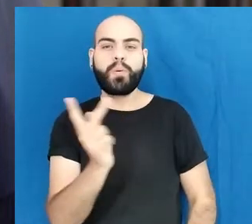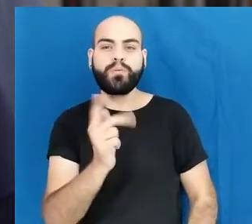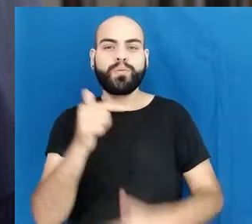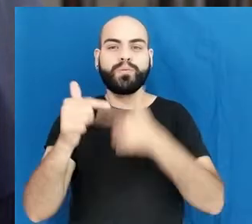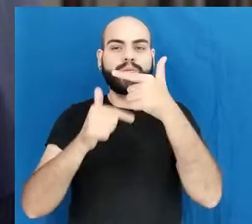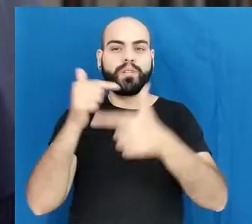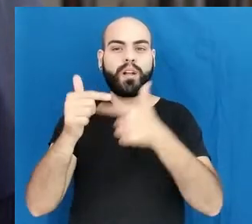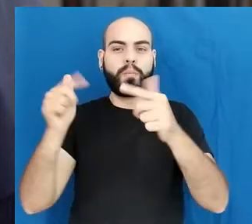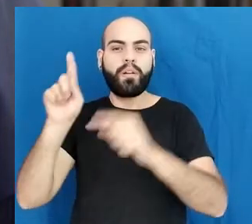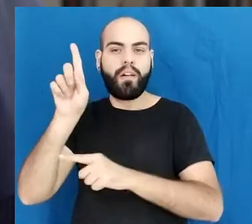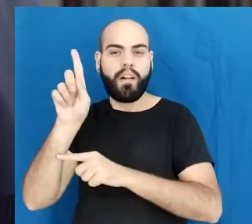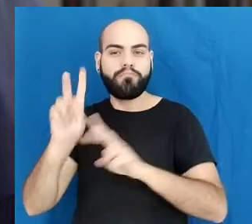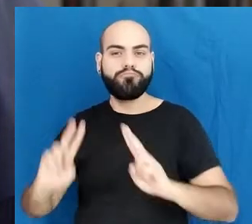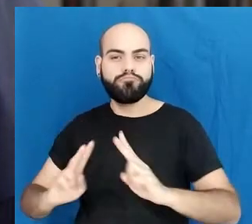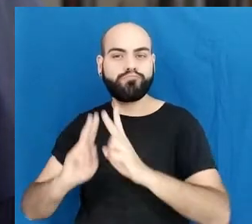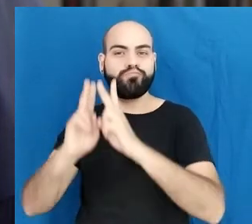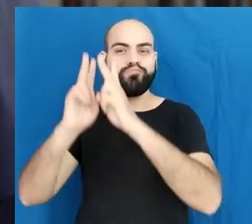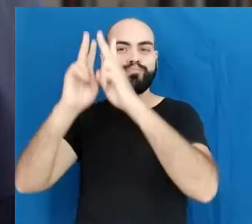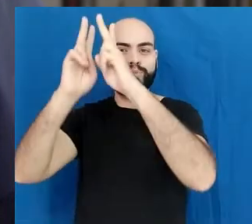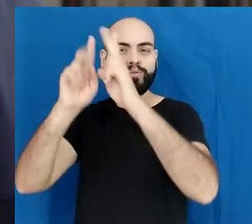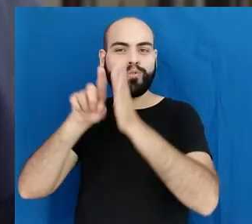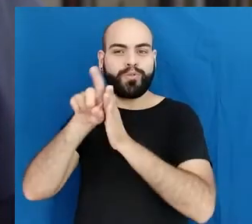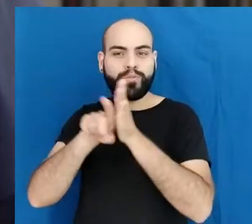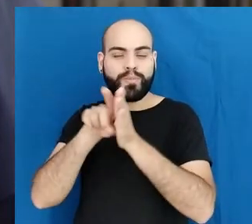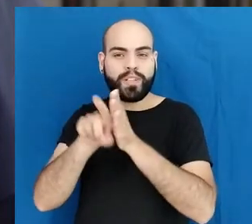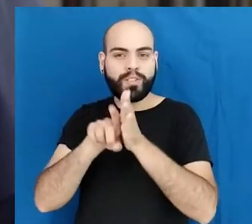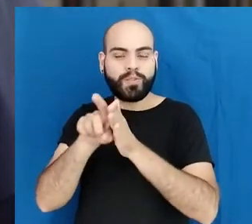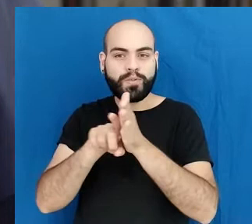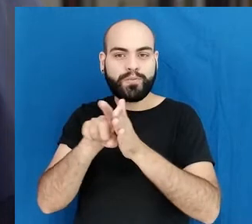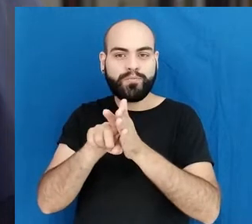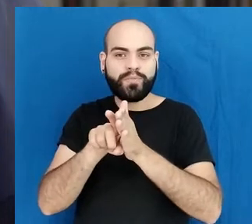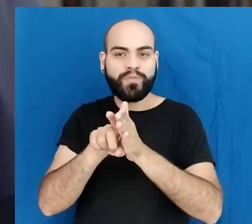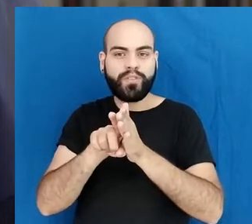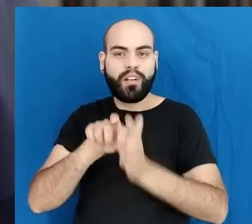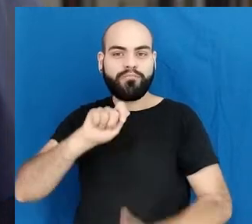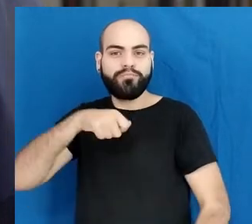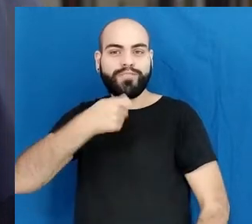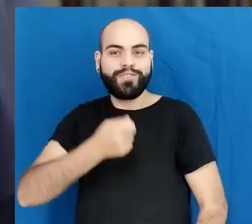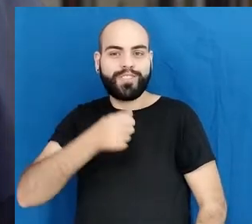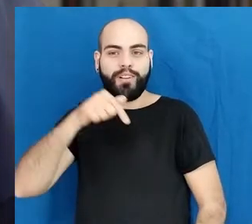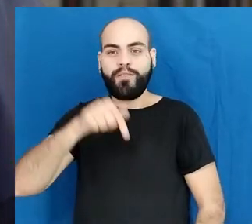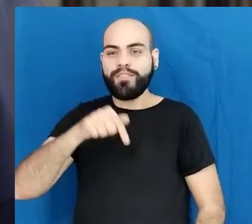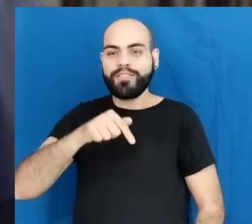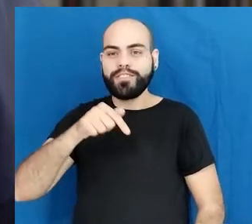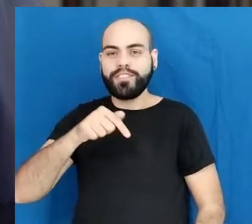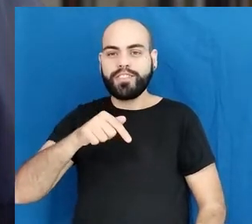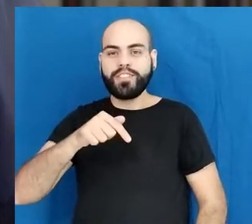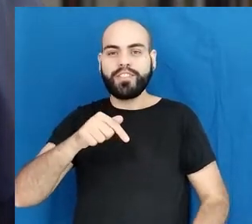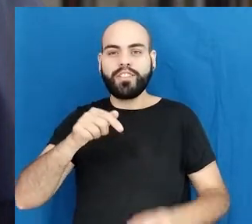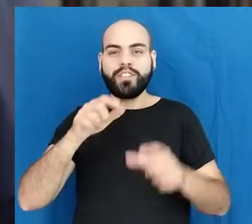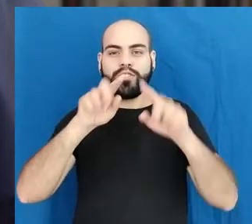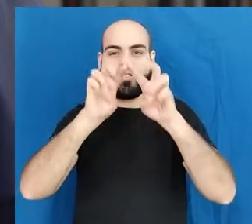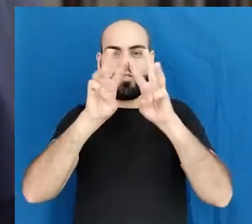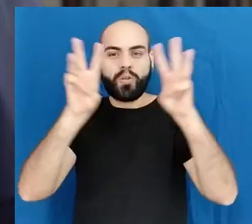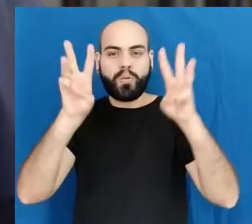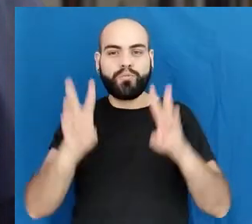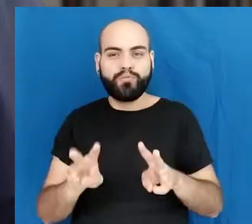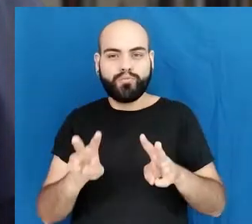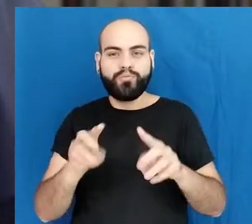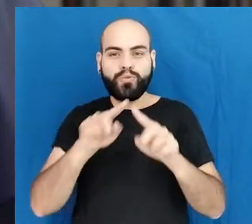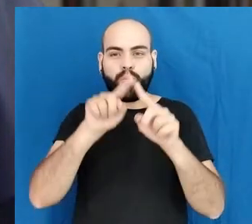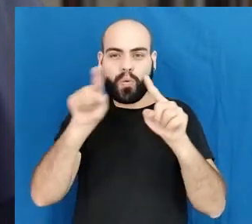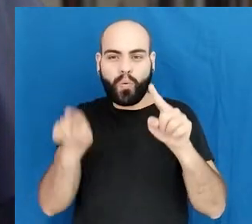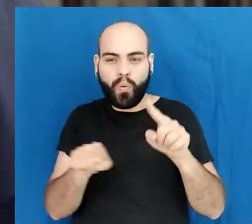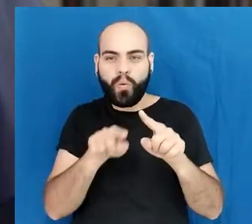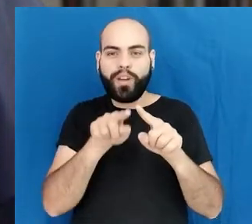ele então topou também, e os dois trabalharam em Paris em cima dessa ideia. Ficou sendo chamado